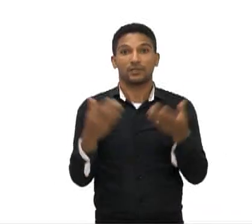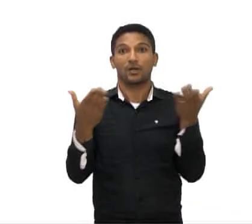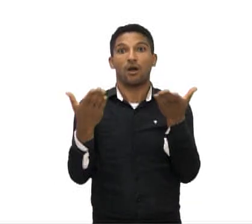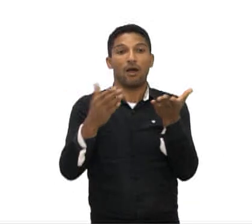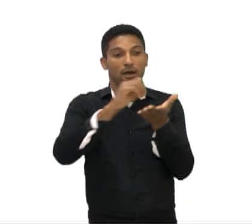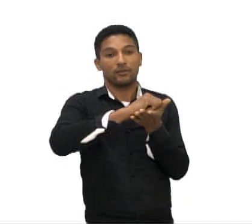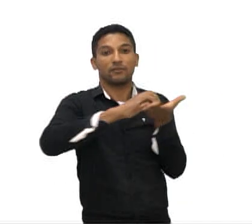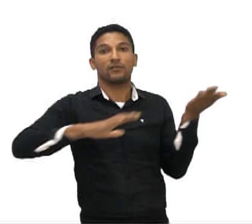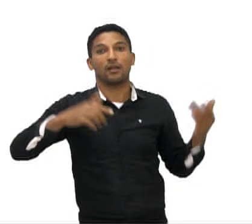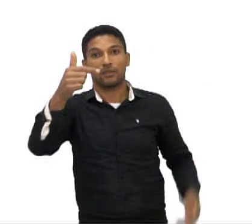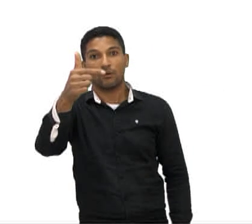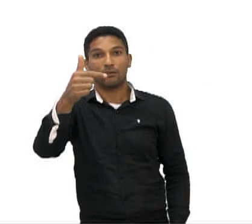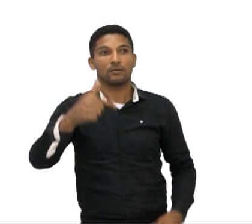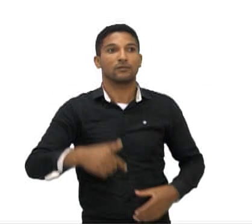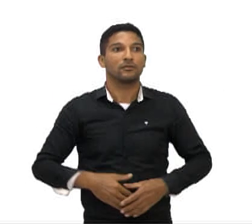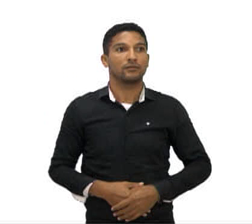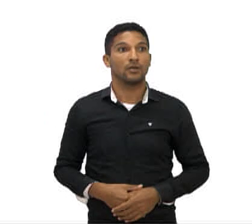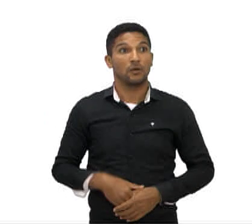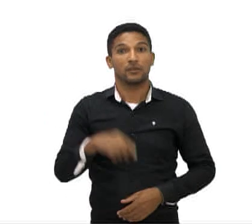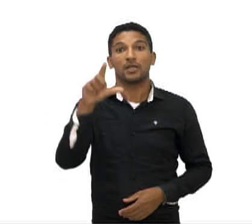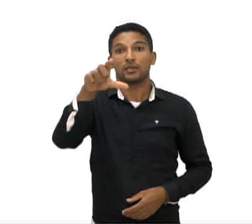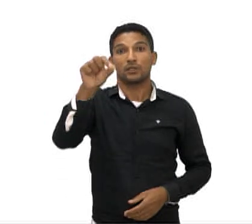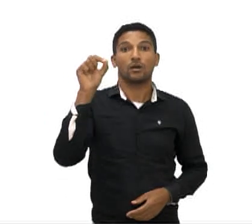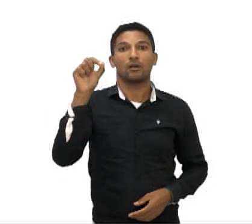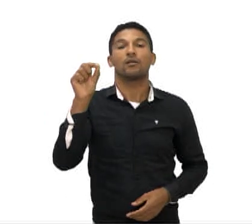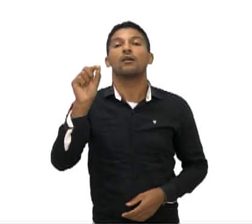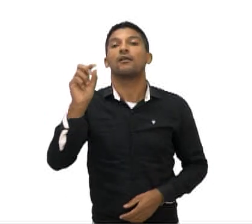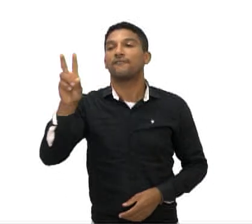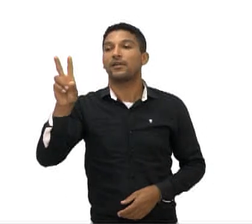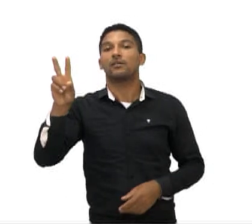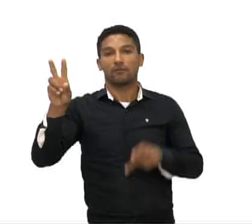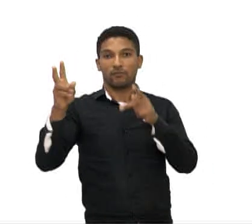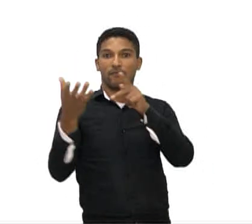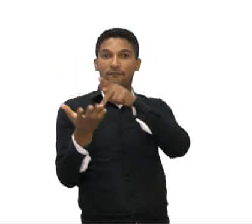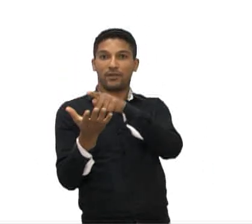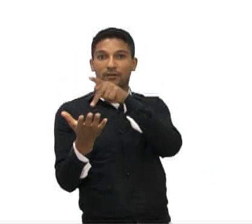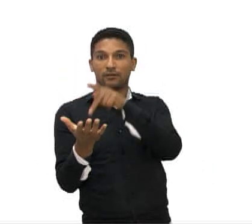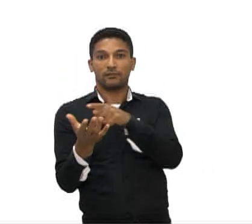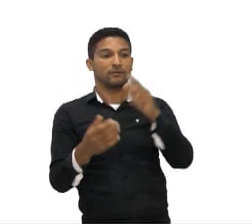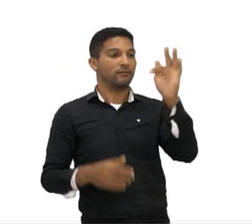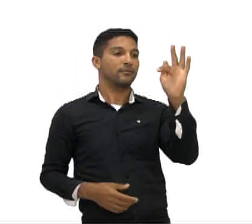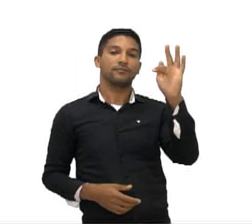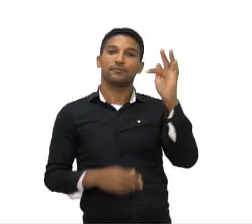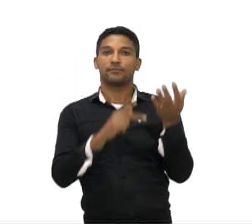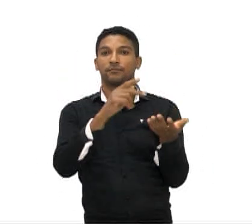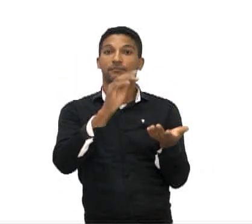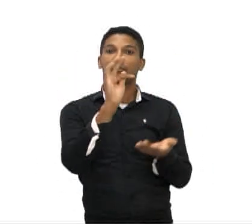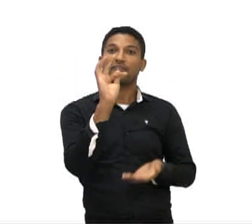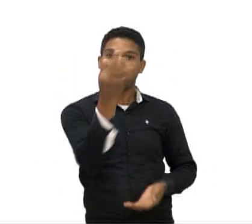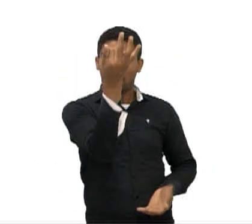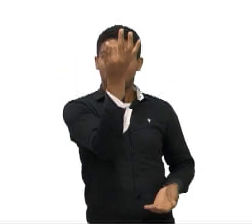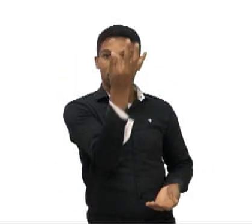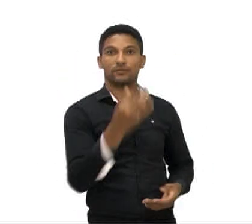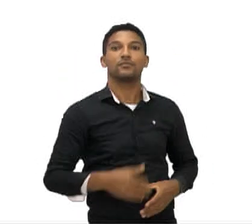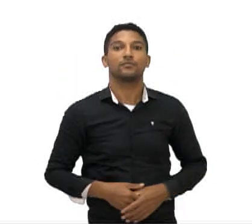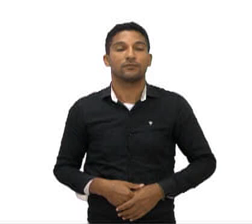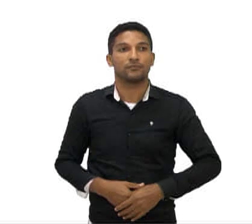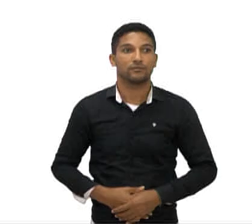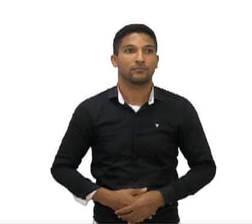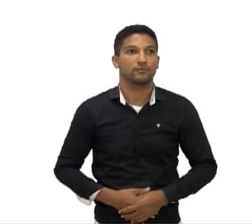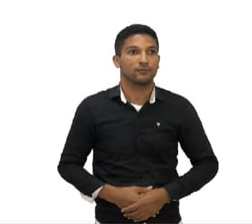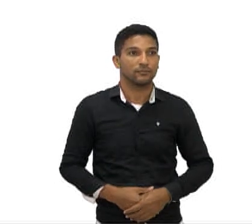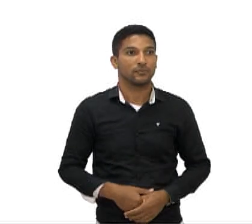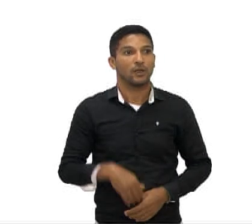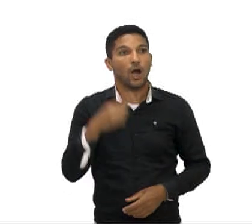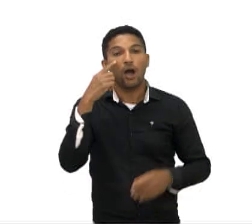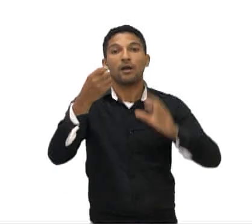2. Señala V para verdadeiro ou F para falso, com base em las características